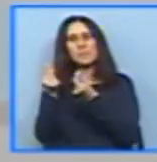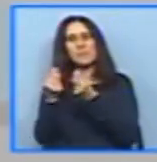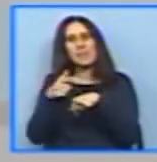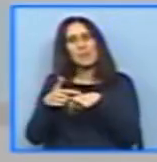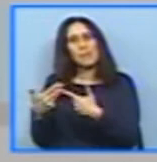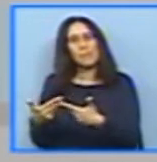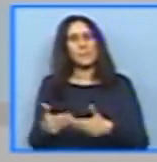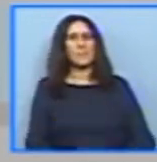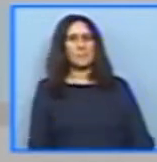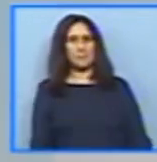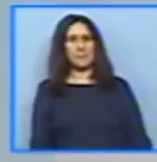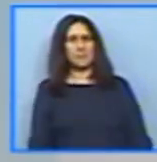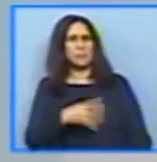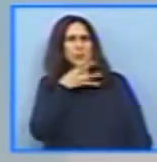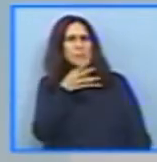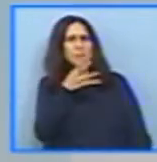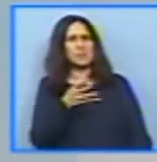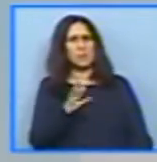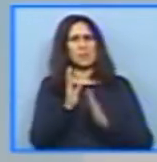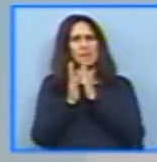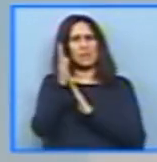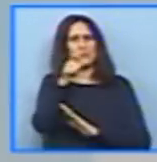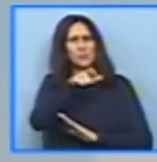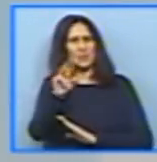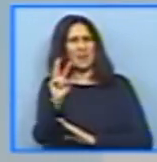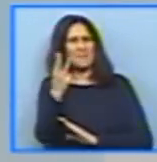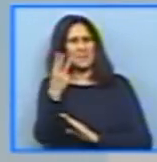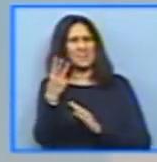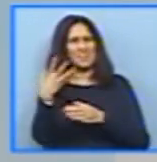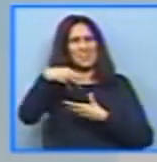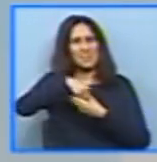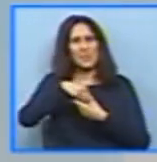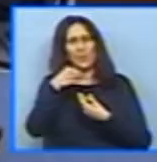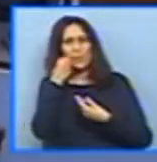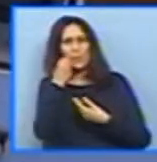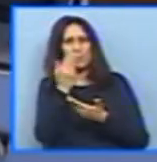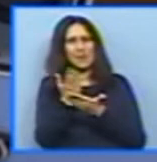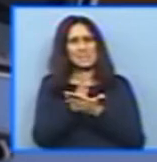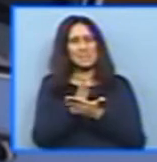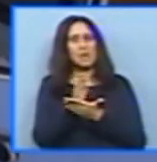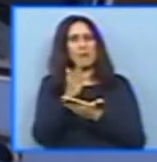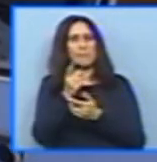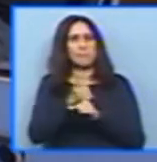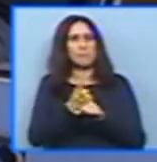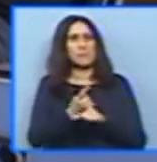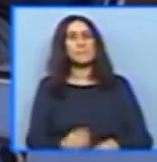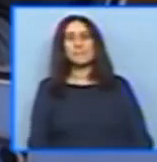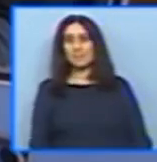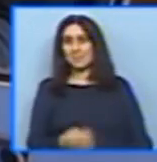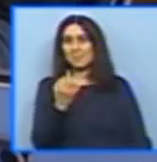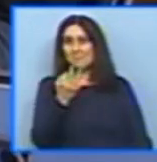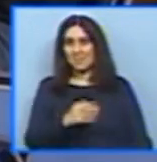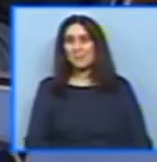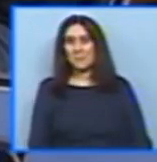nosso tempo. E ficar naquela explicação de como é que é um Deus em três pessoas. Exatamente. Isso nessa quadratura do círculo. Tem de se ver que isto é